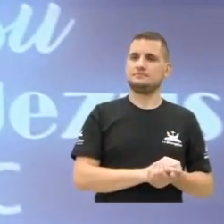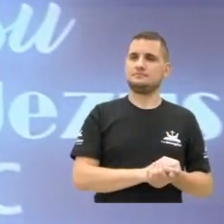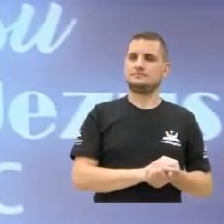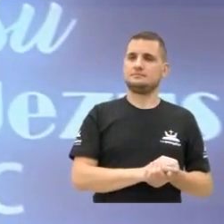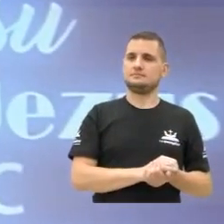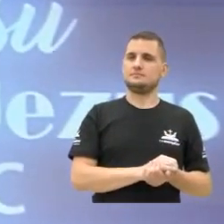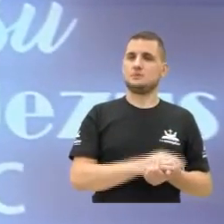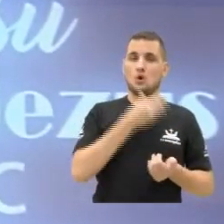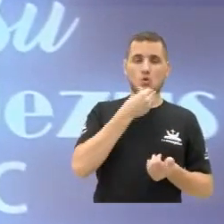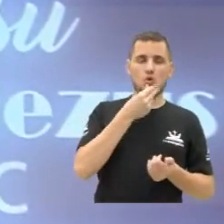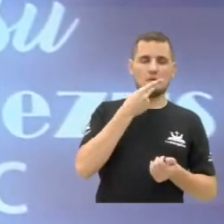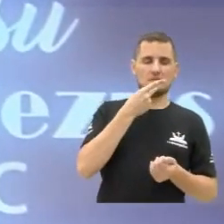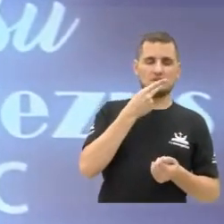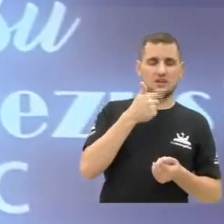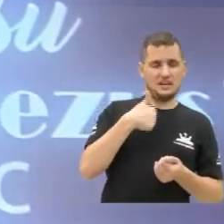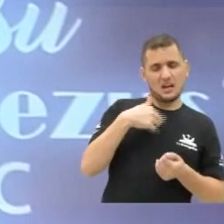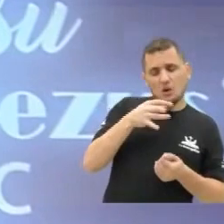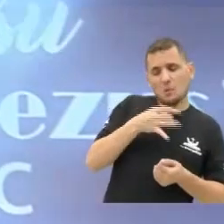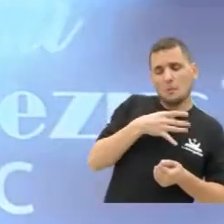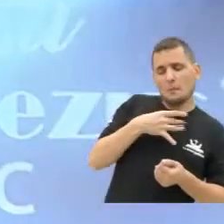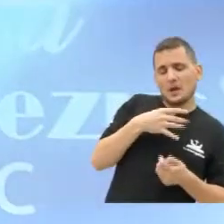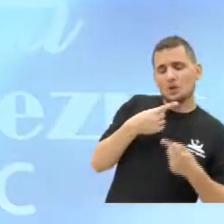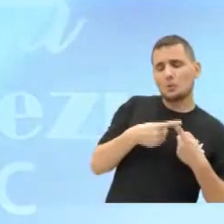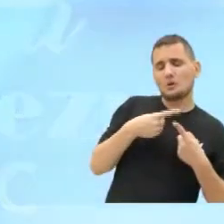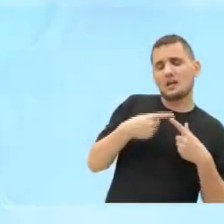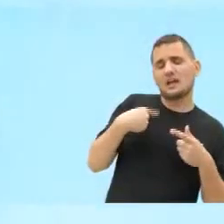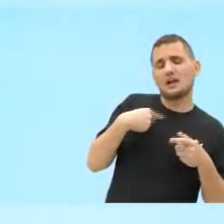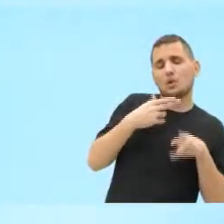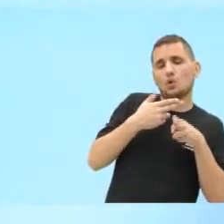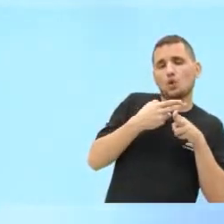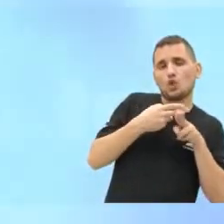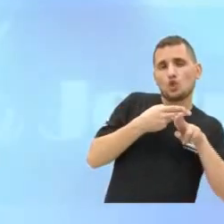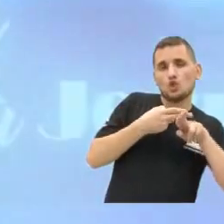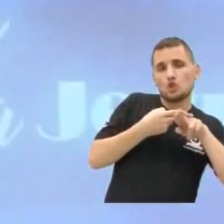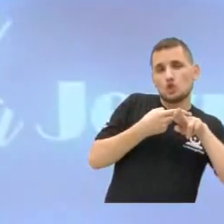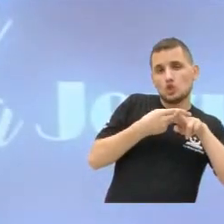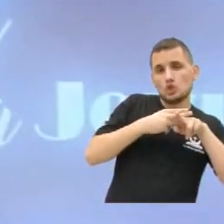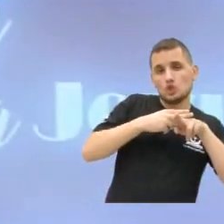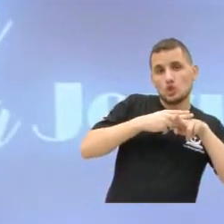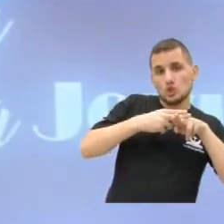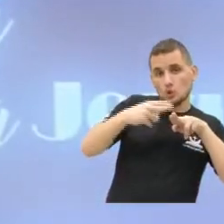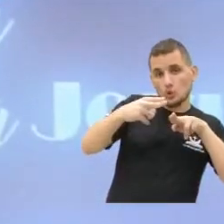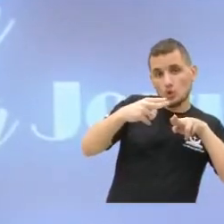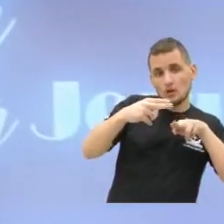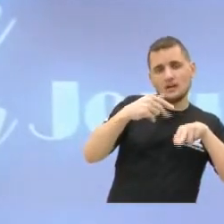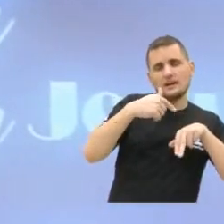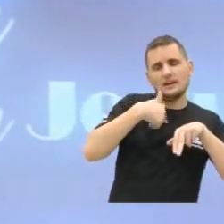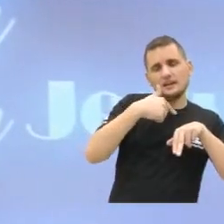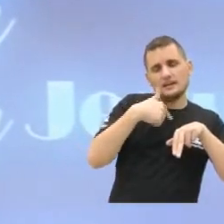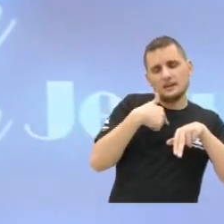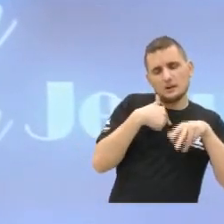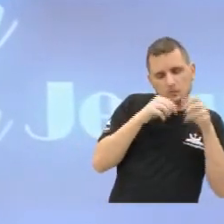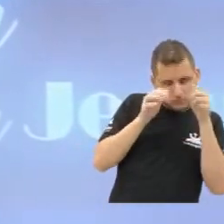Eu tive medo porque eu estou nu e me isolei. Me escondi.